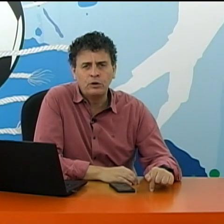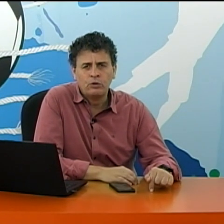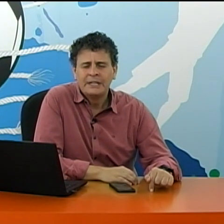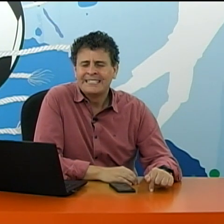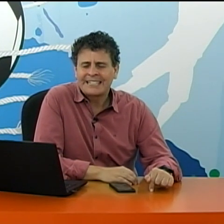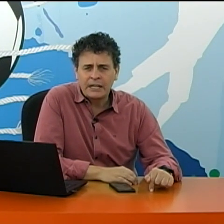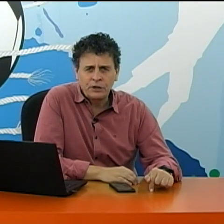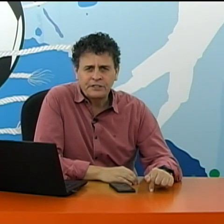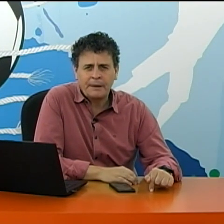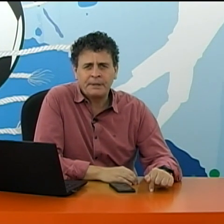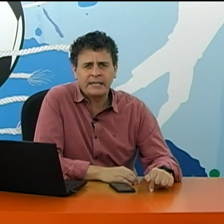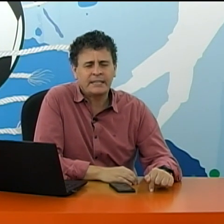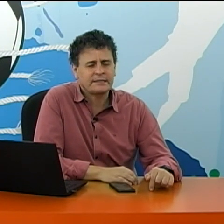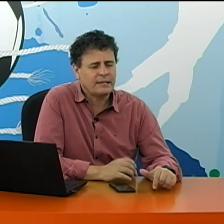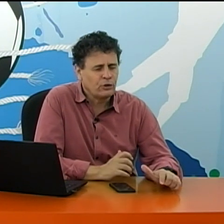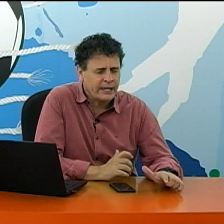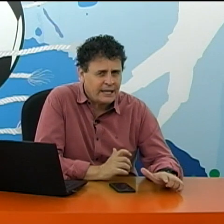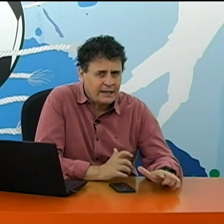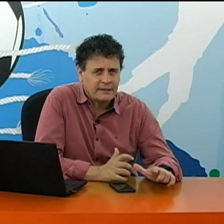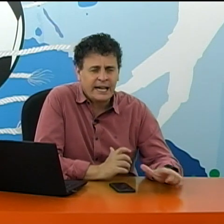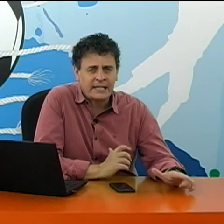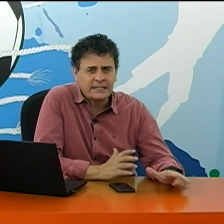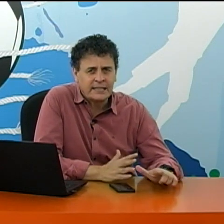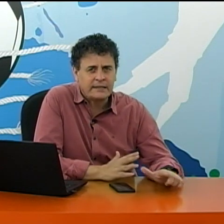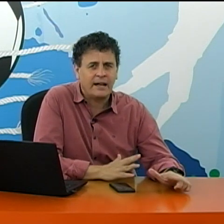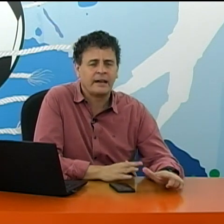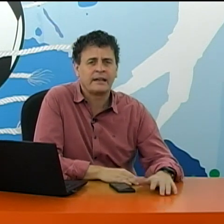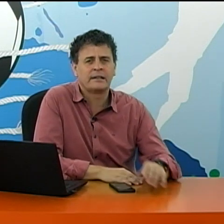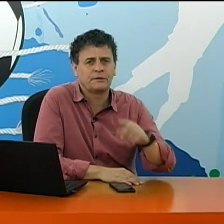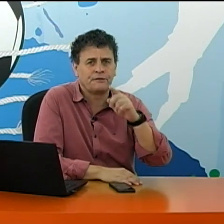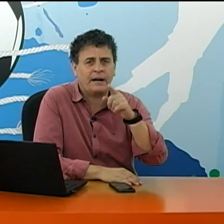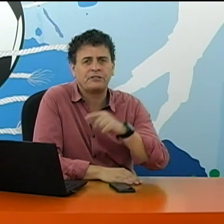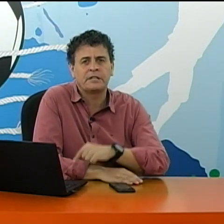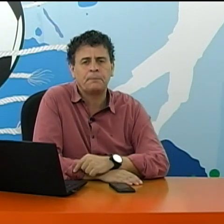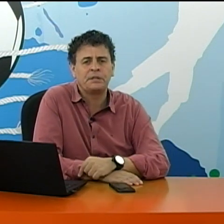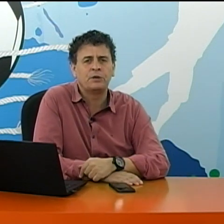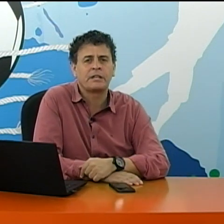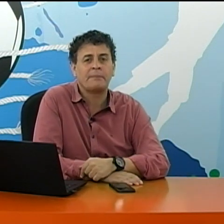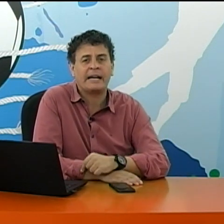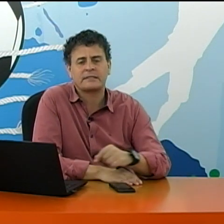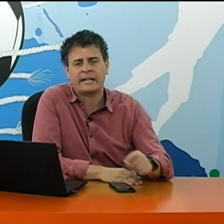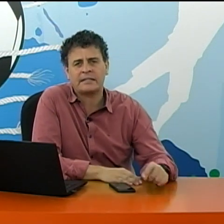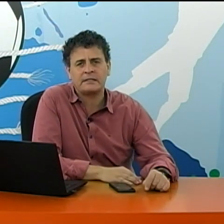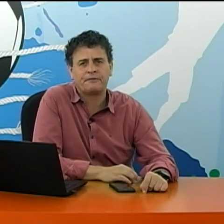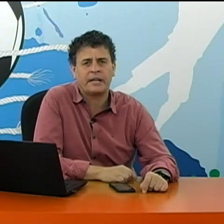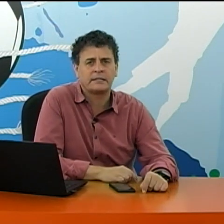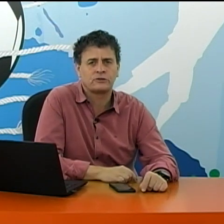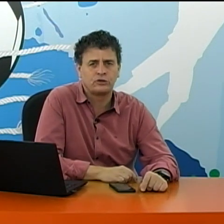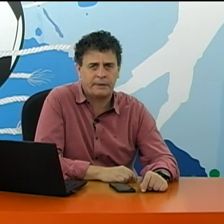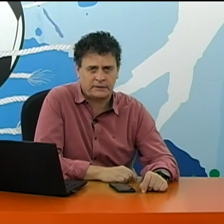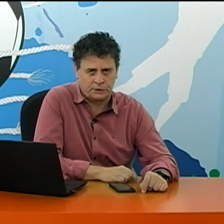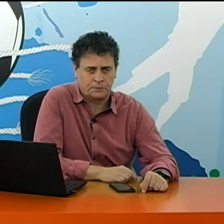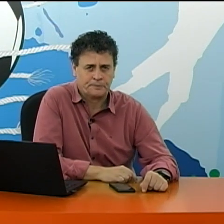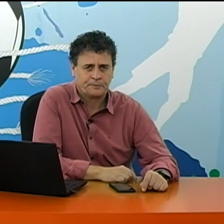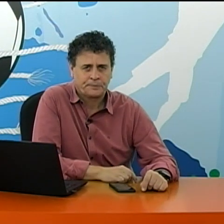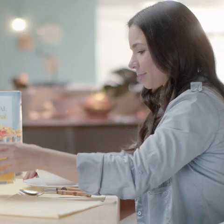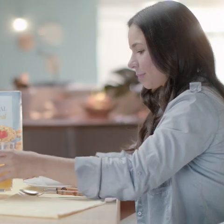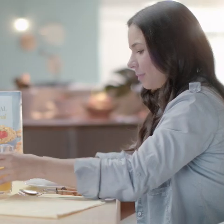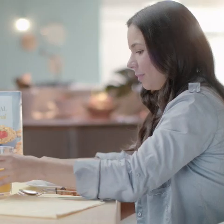Gripe News, aquela dor de cabeça, rolou aquela garganta, tá arranhando. Vá de Gripe News, que mais cresce em vendas no